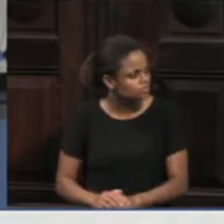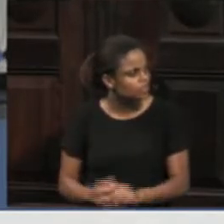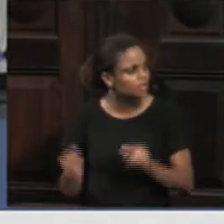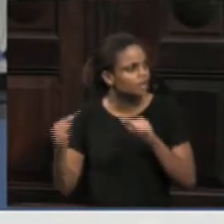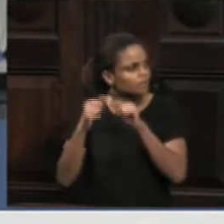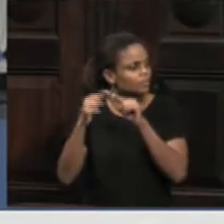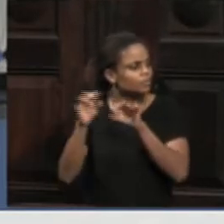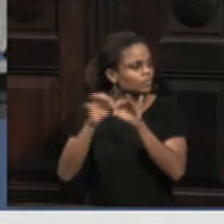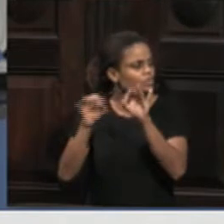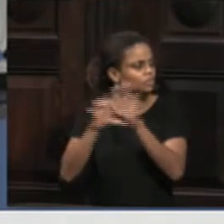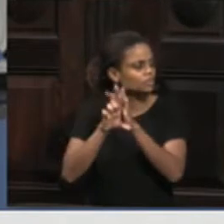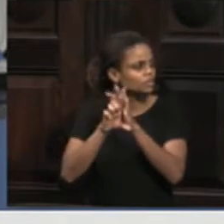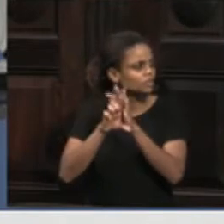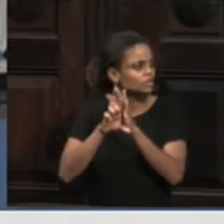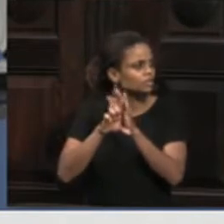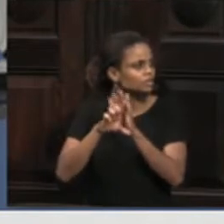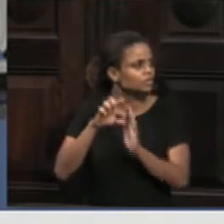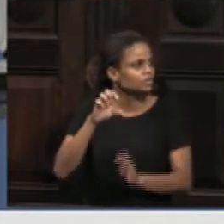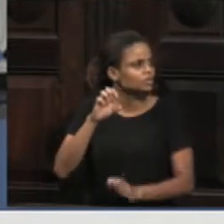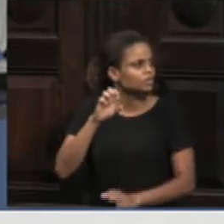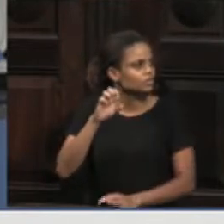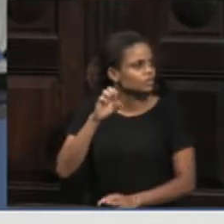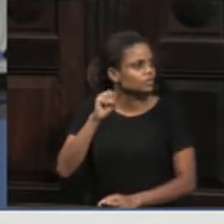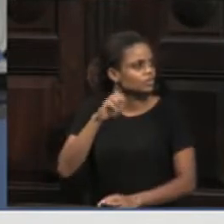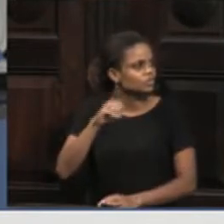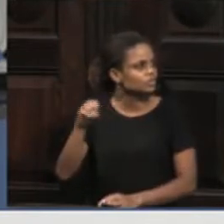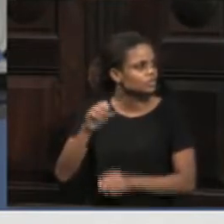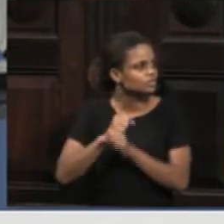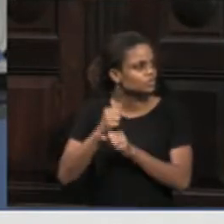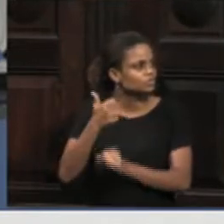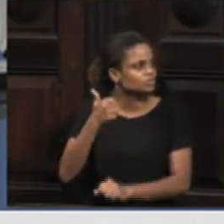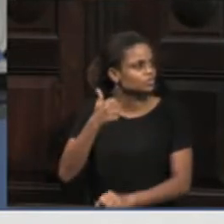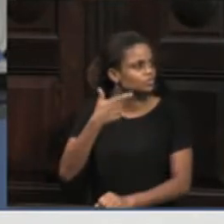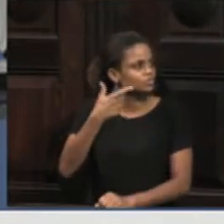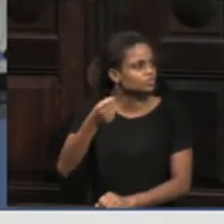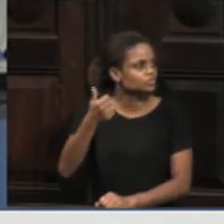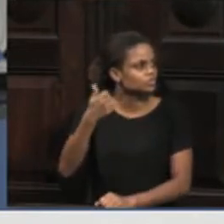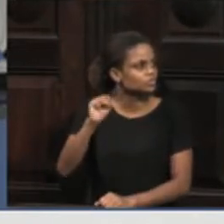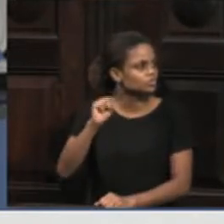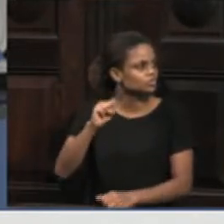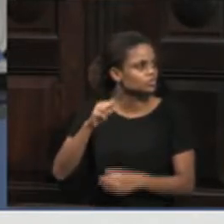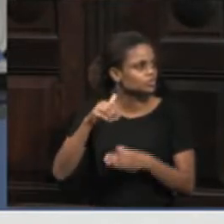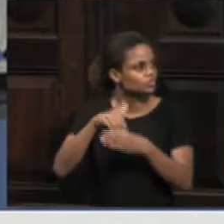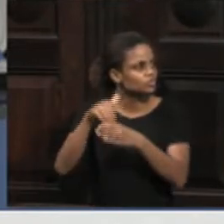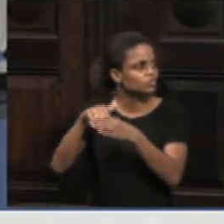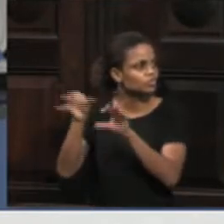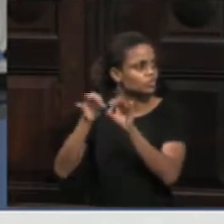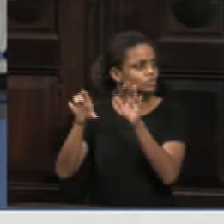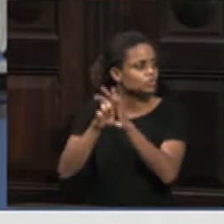de 2018. Em discussão. Em votação, aprovado.